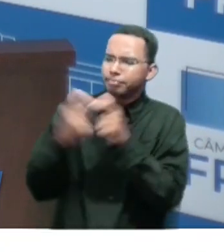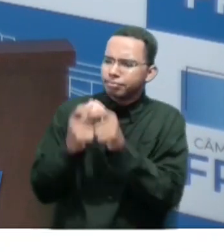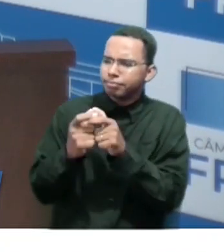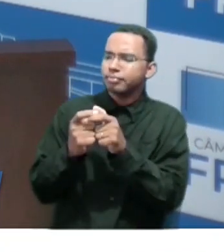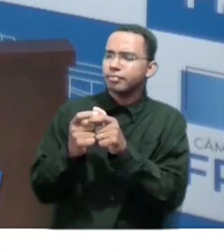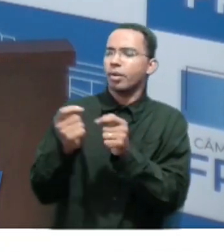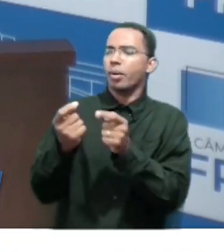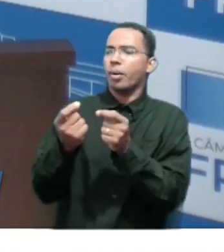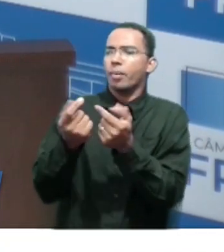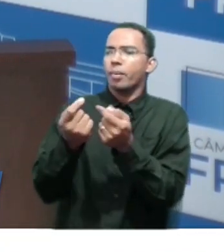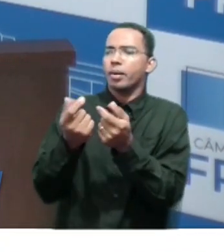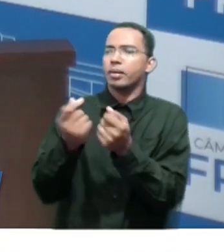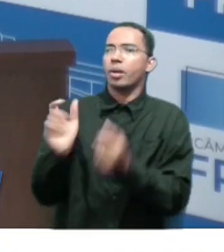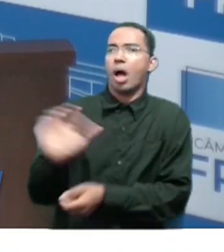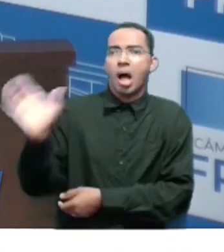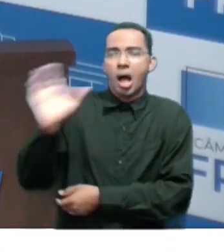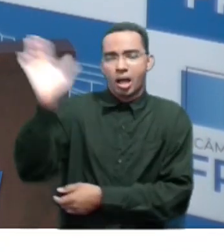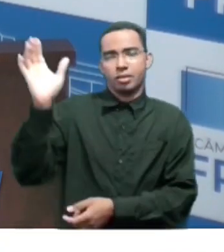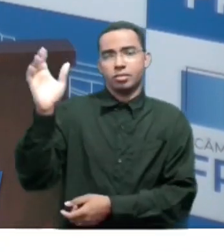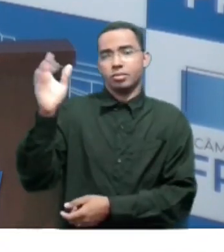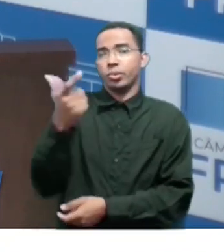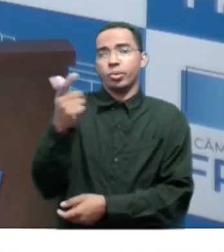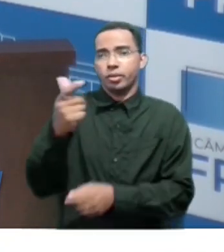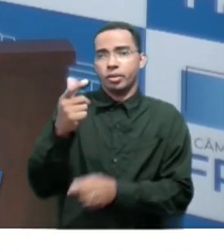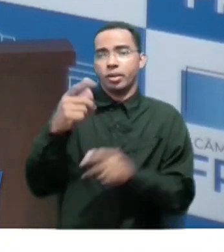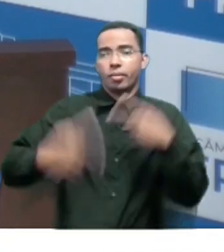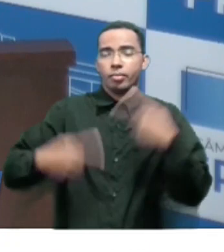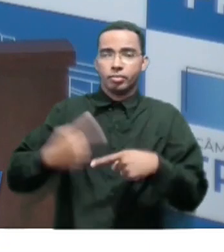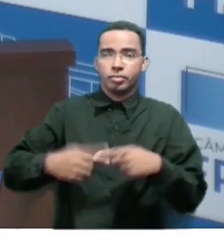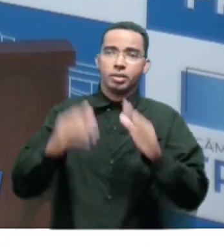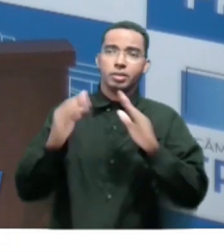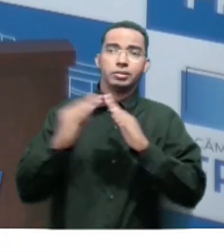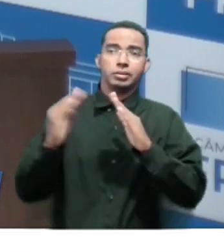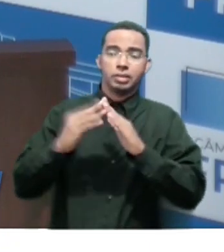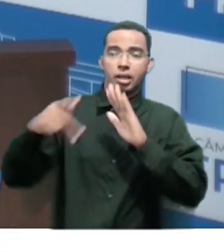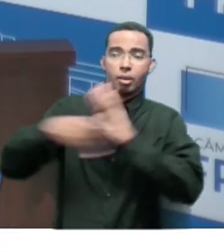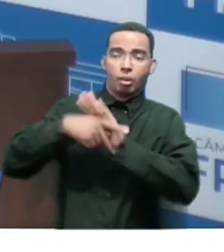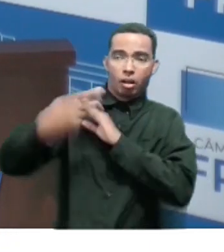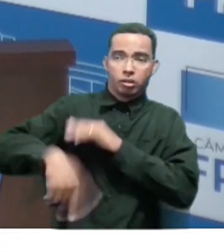política habitacional no município, infelizmente.